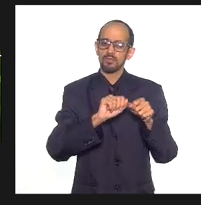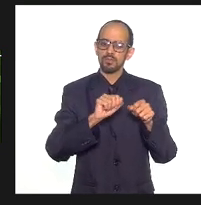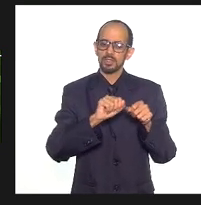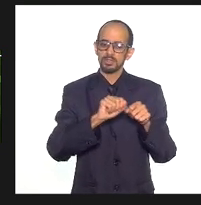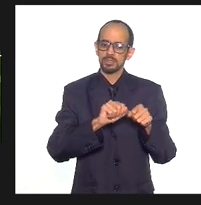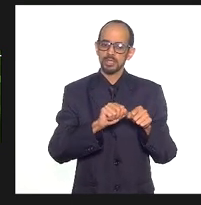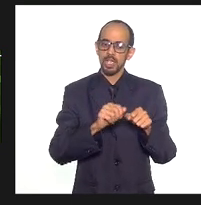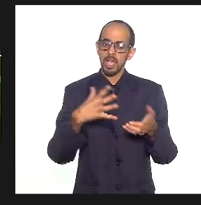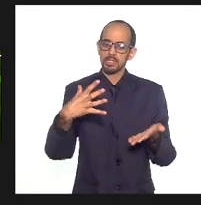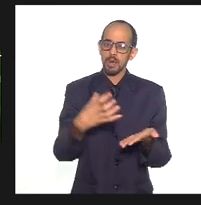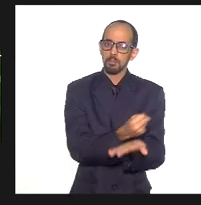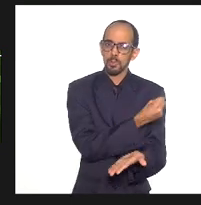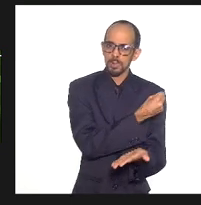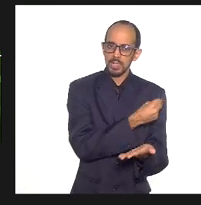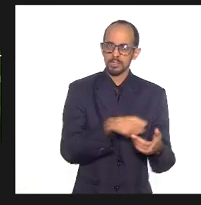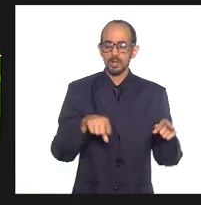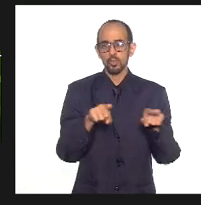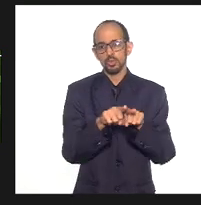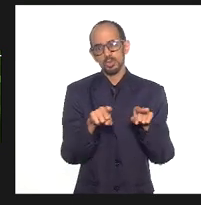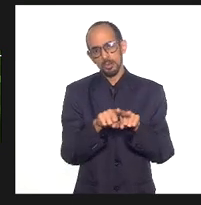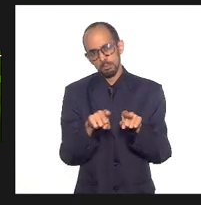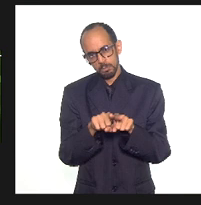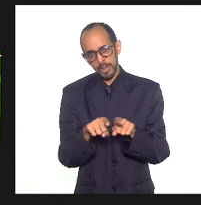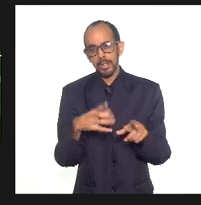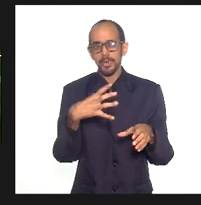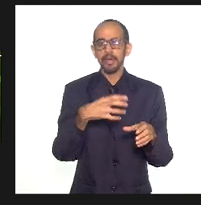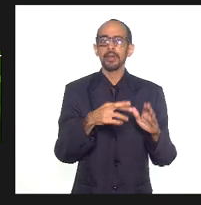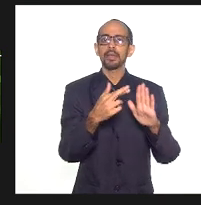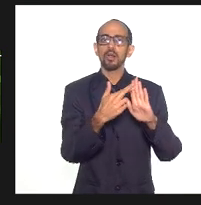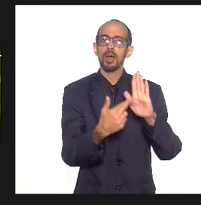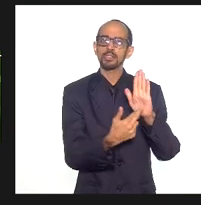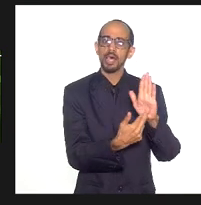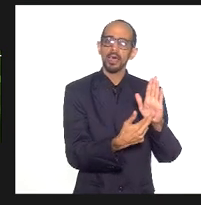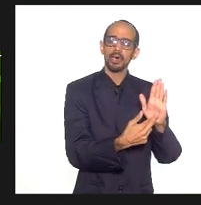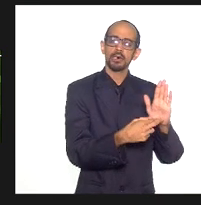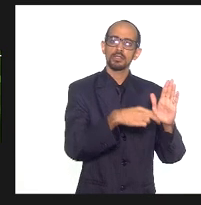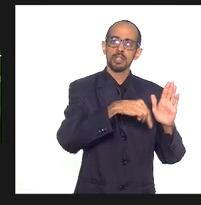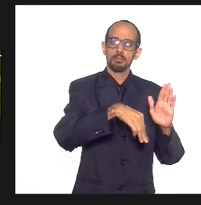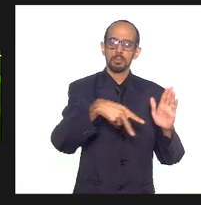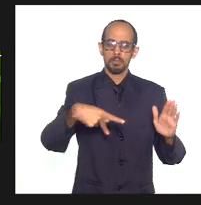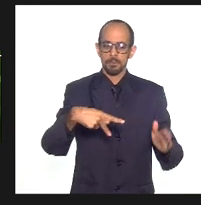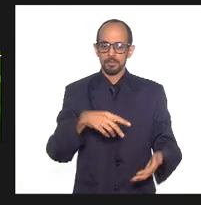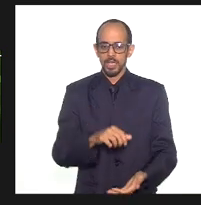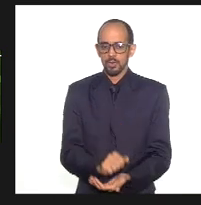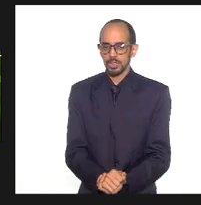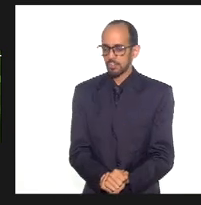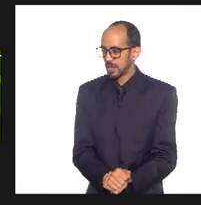de apropriação e posteriormente rateio conforme as regras da ANP.